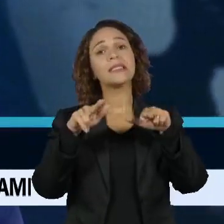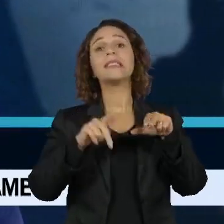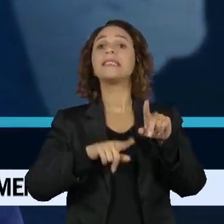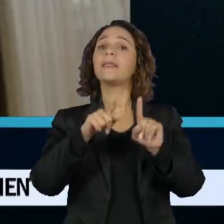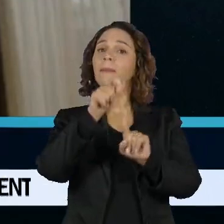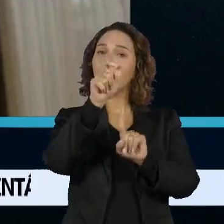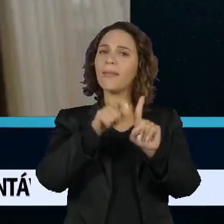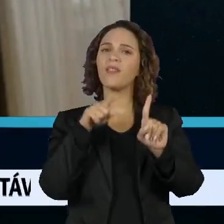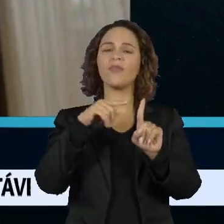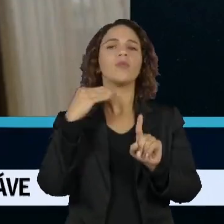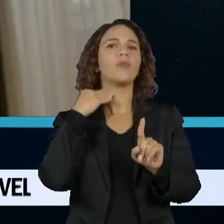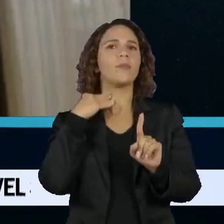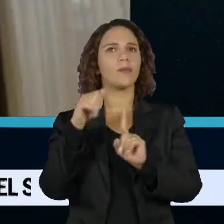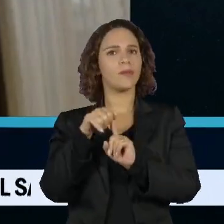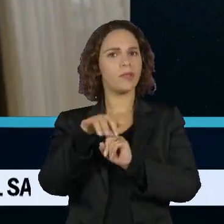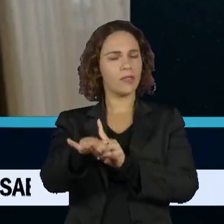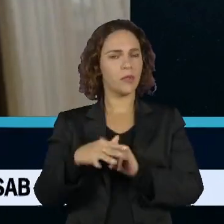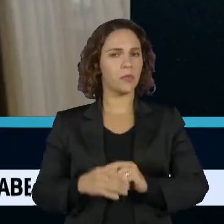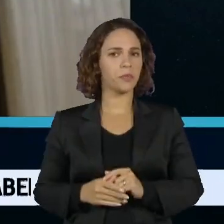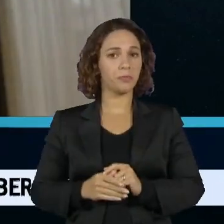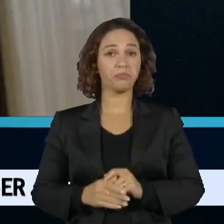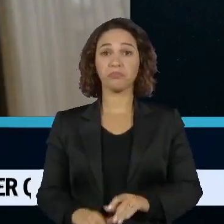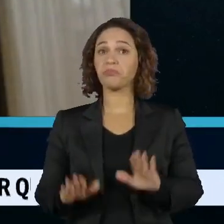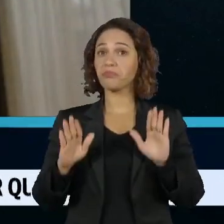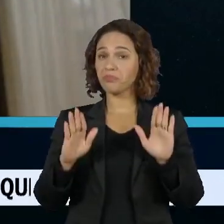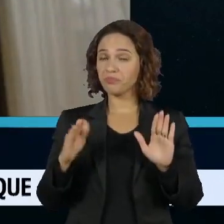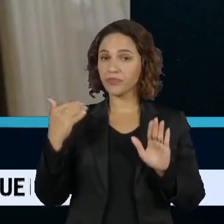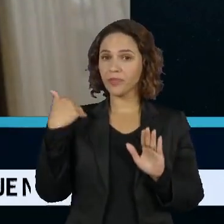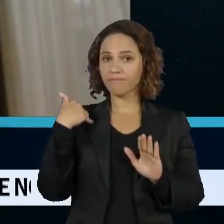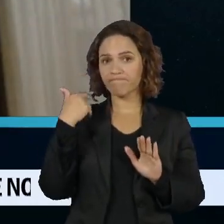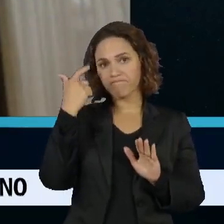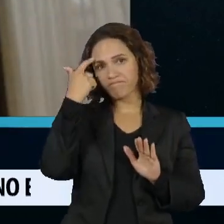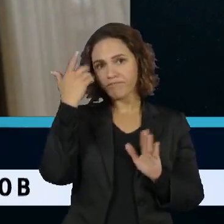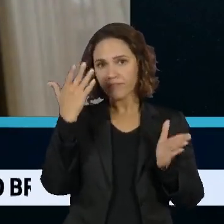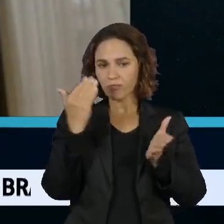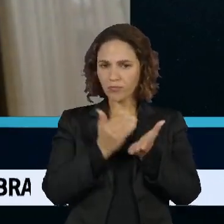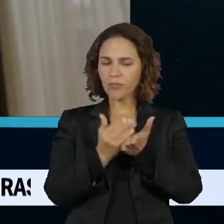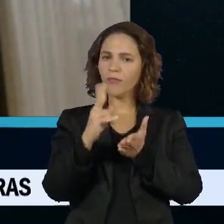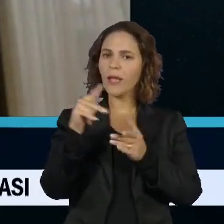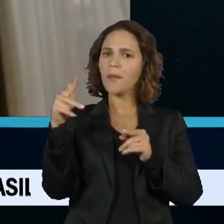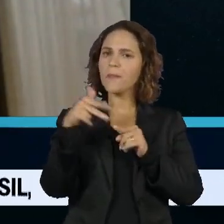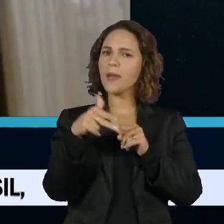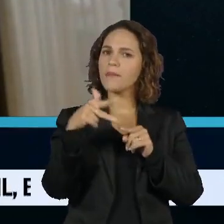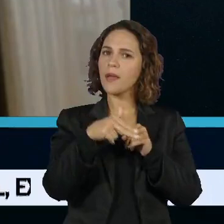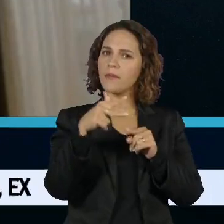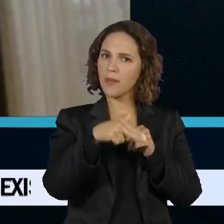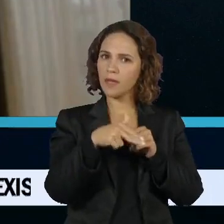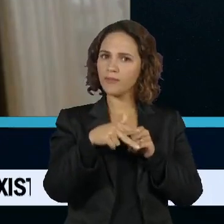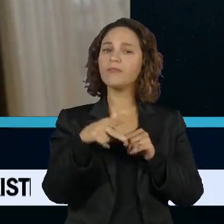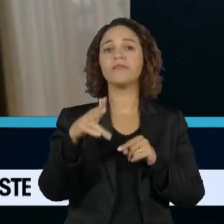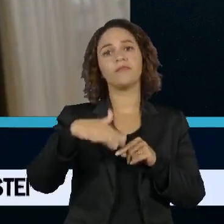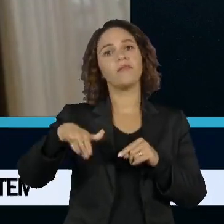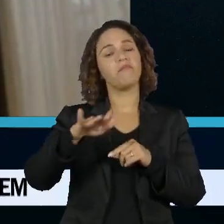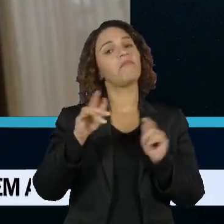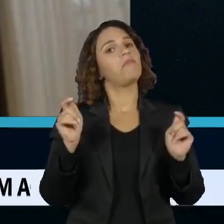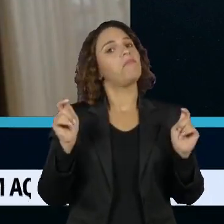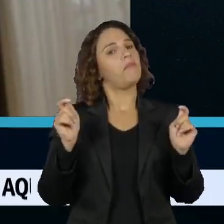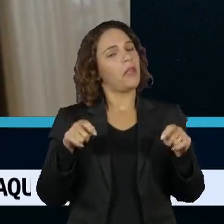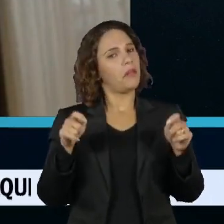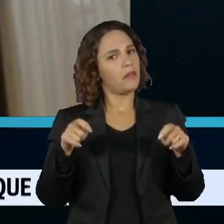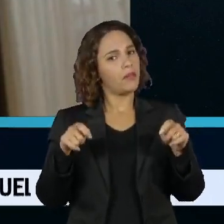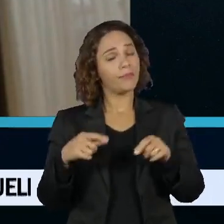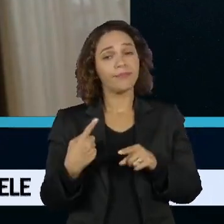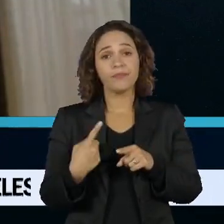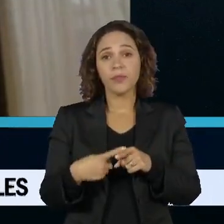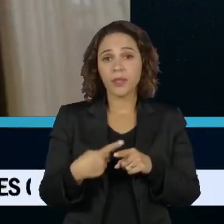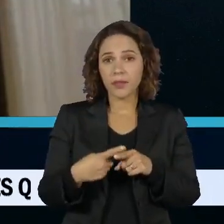Central. Penso que o ciclo de cortes vai começar e que o espaço que existe é bastante considerável, uma